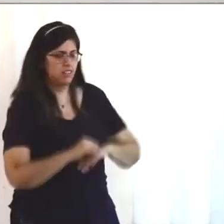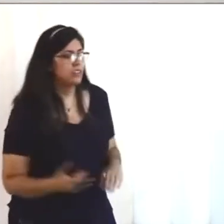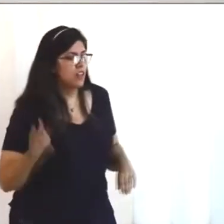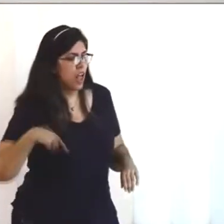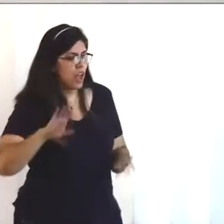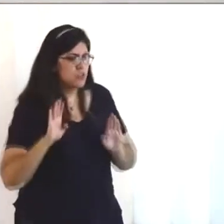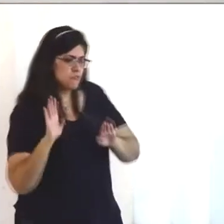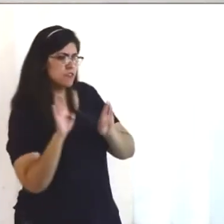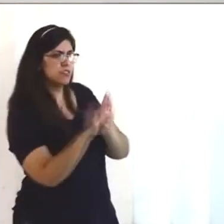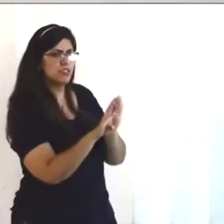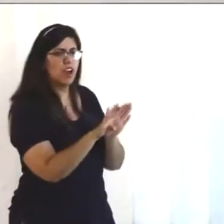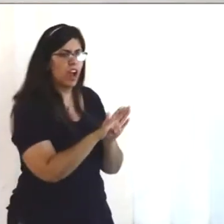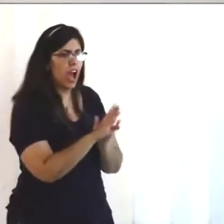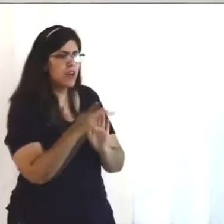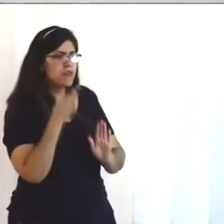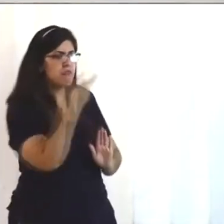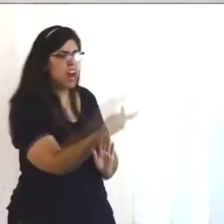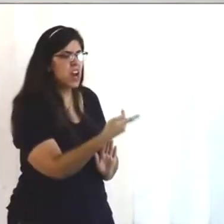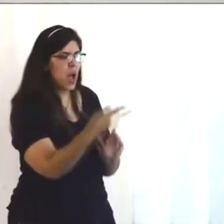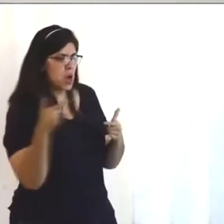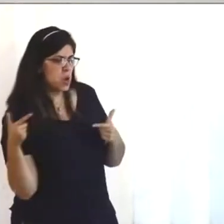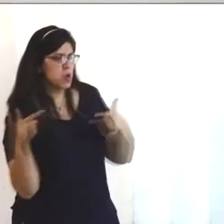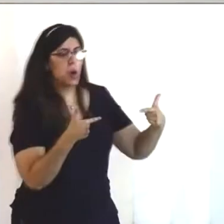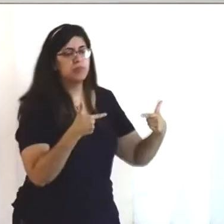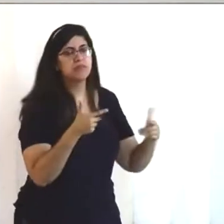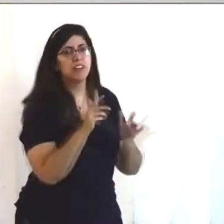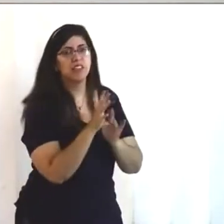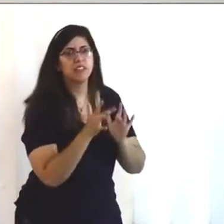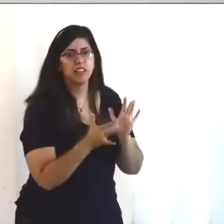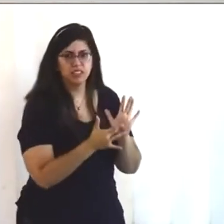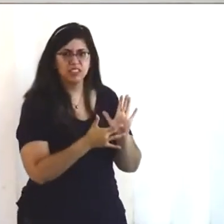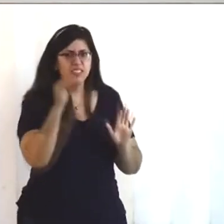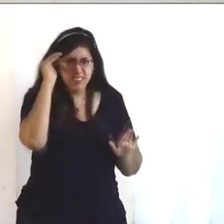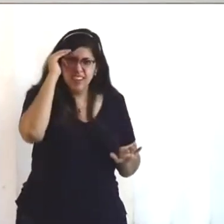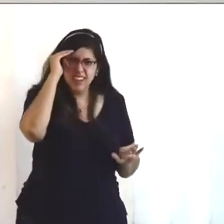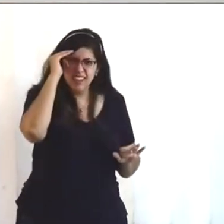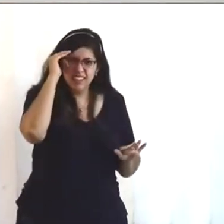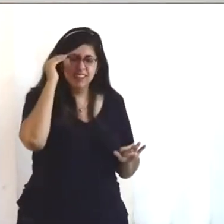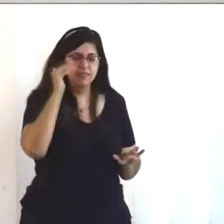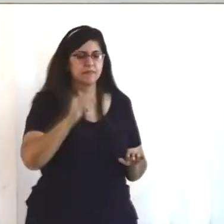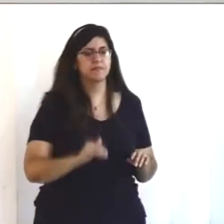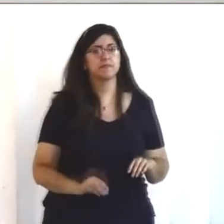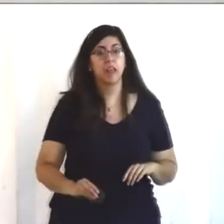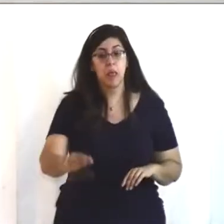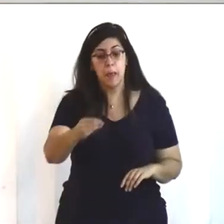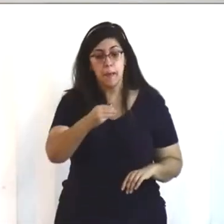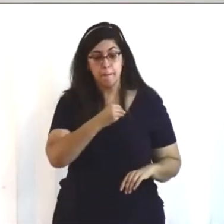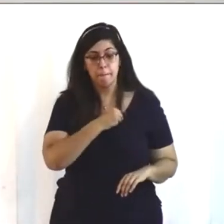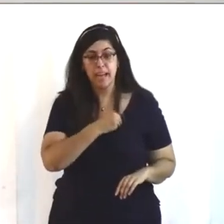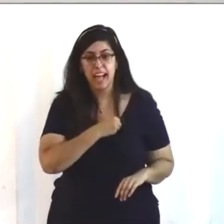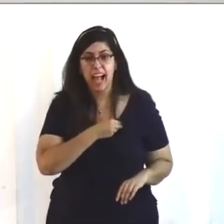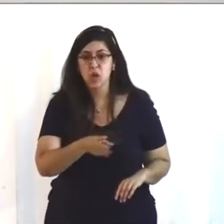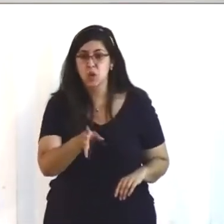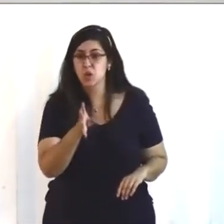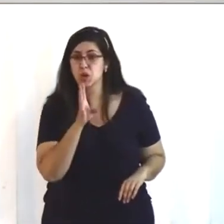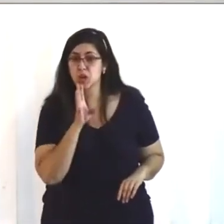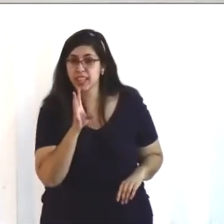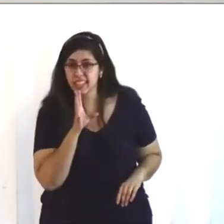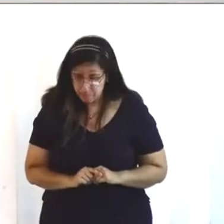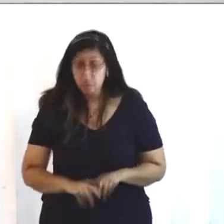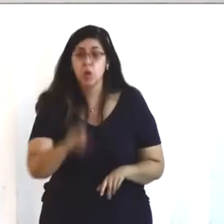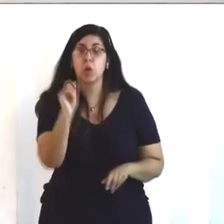ficar dentro do contexto para entender por que é que Jesus falou isso. Uma das coisas, primeiramente, Jesus está falando